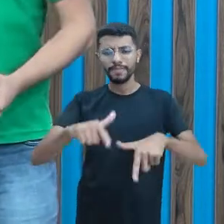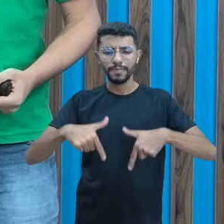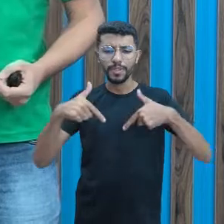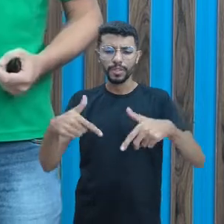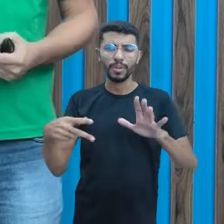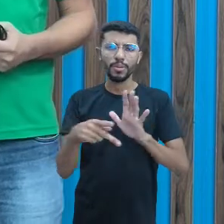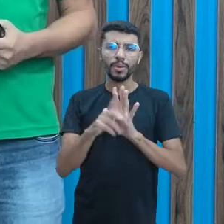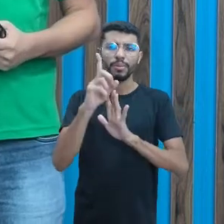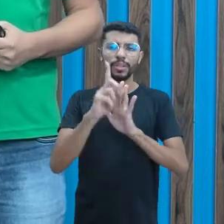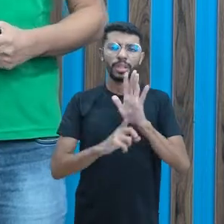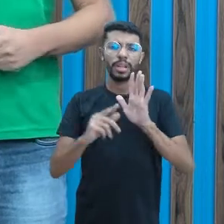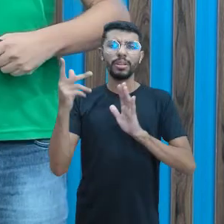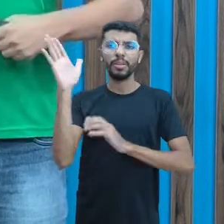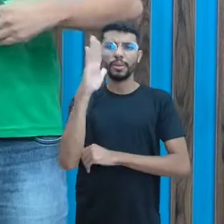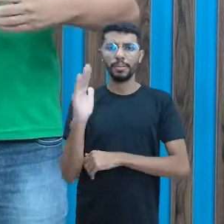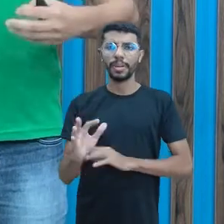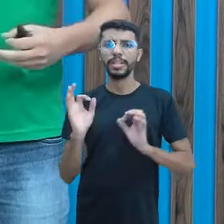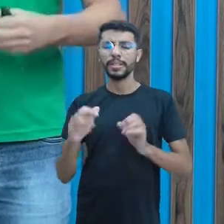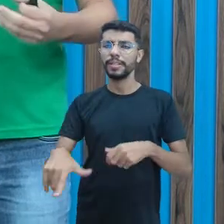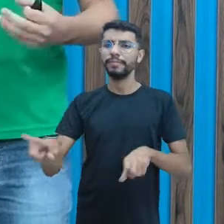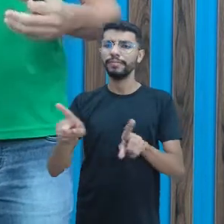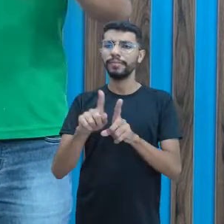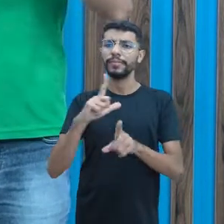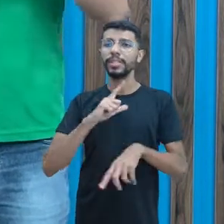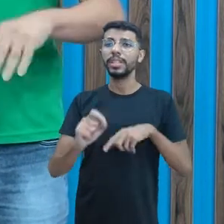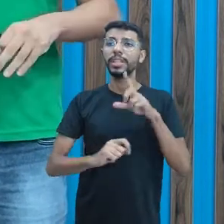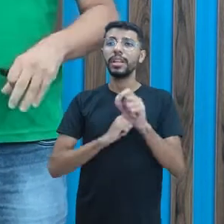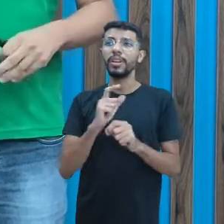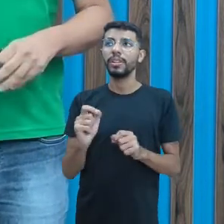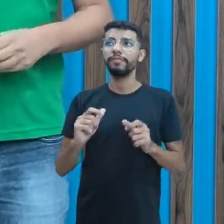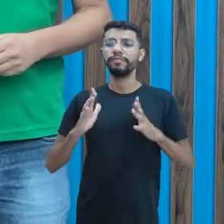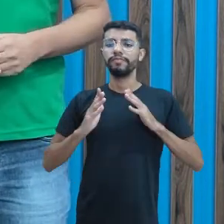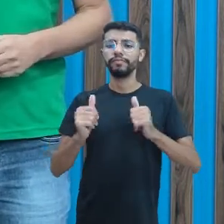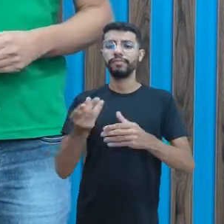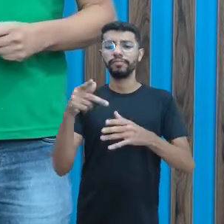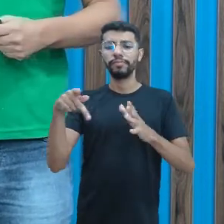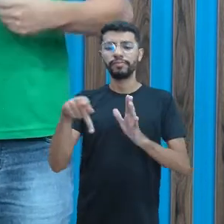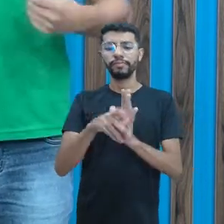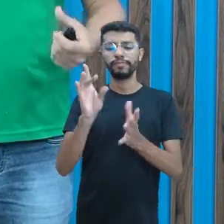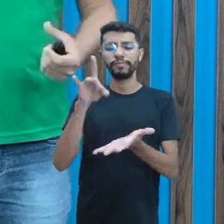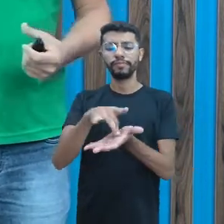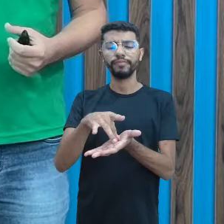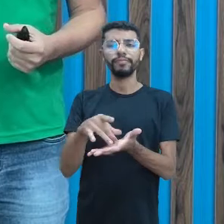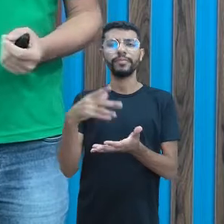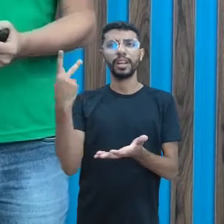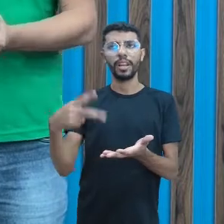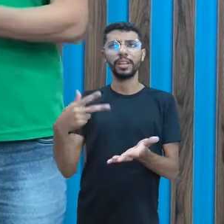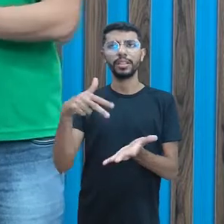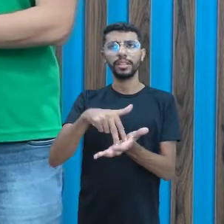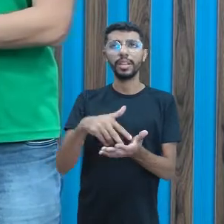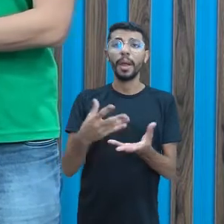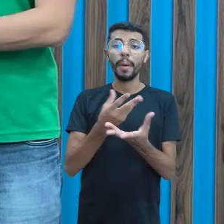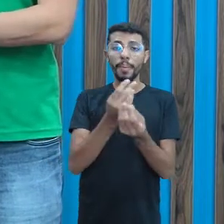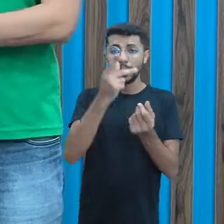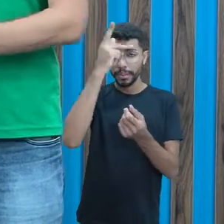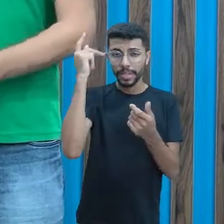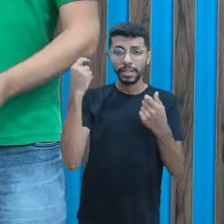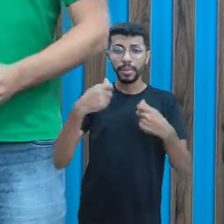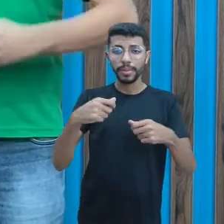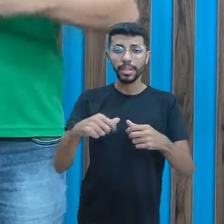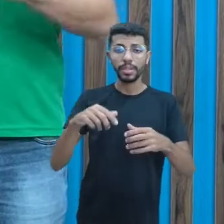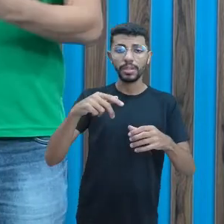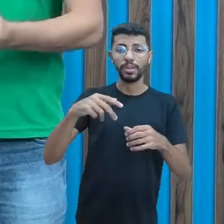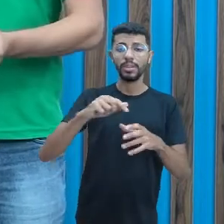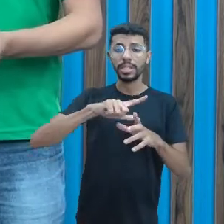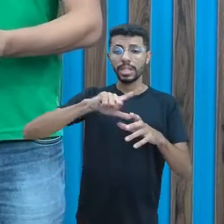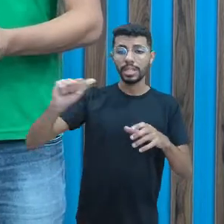direitos restabelecidos, de poder ter um pouco, né, de atuar na sua terra, né? Muita gente teve que sair do país. Então, com a anistia,